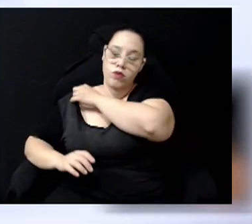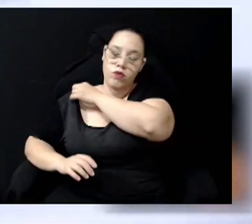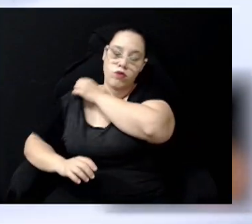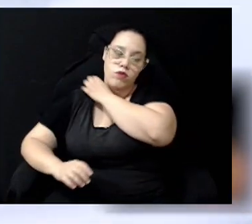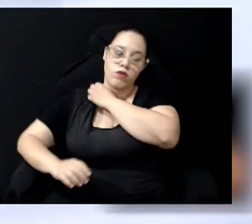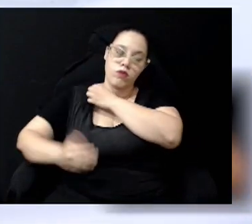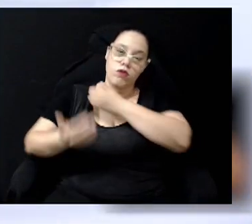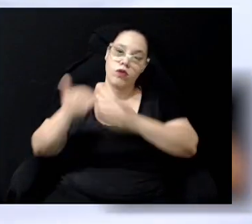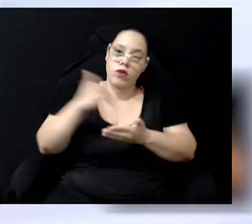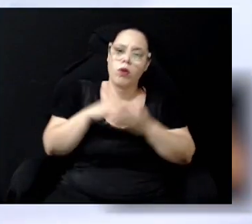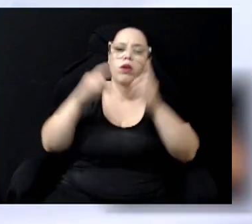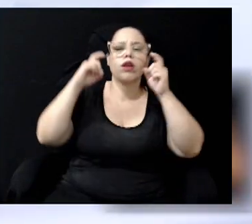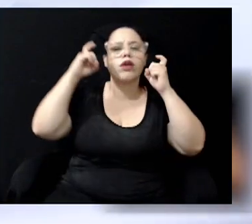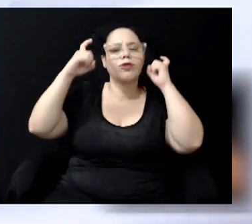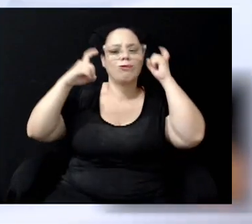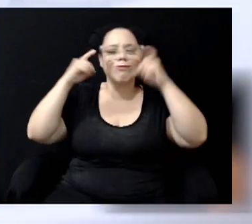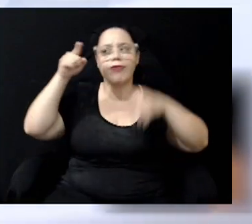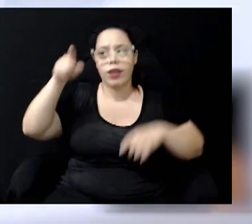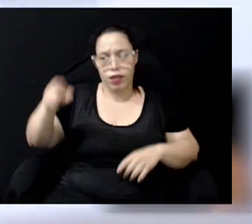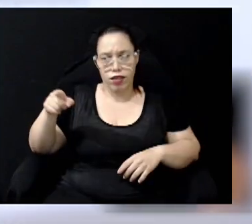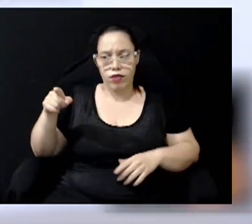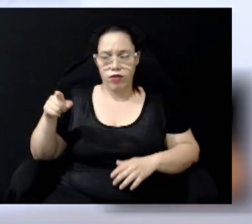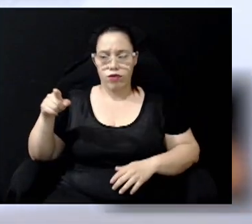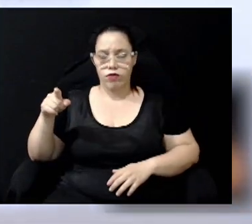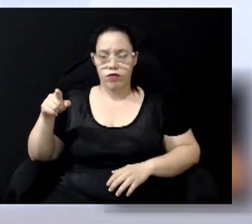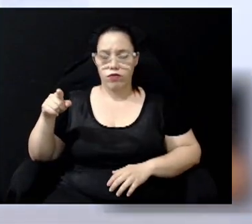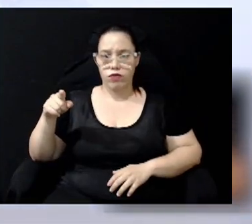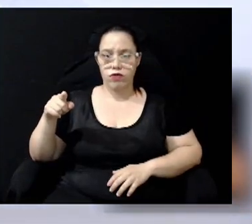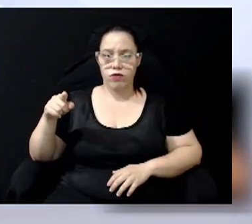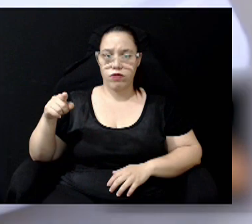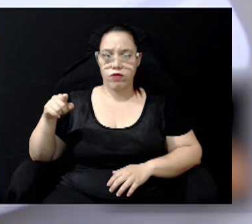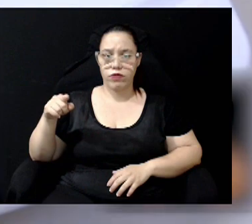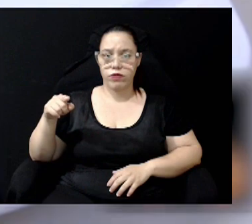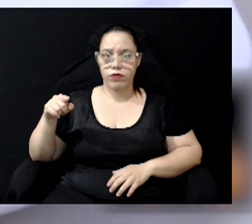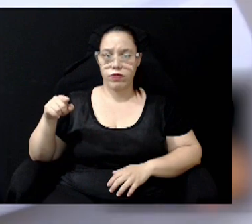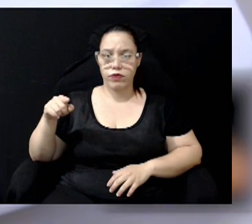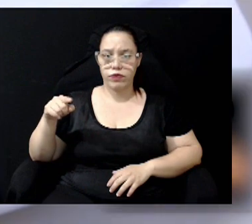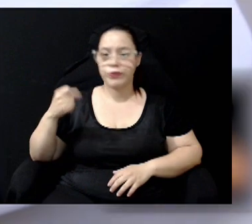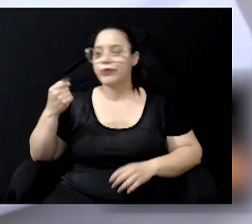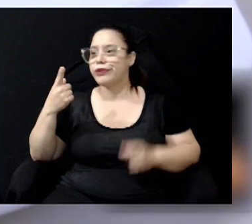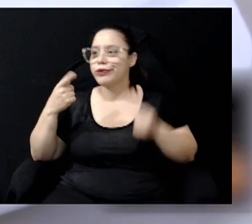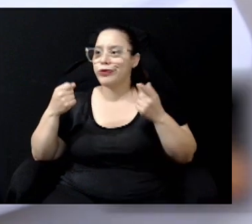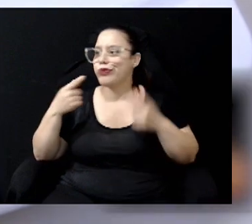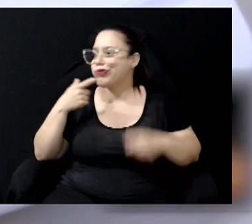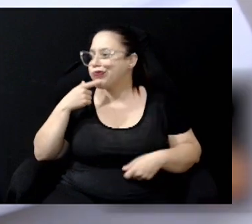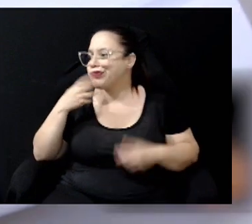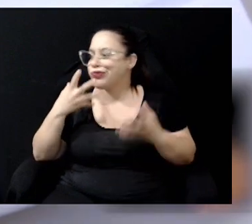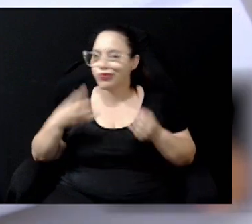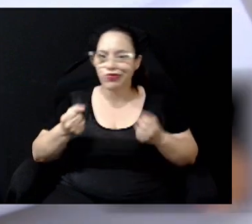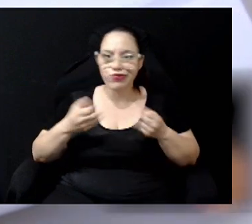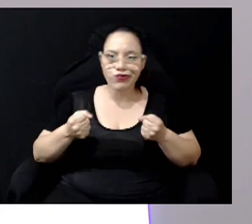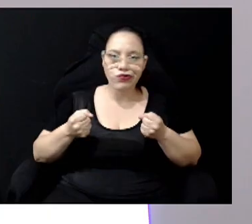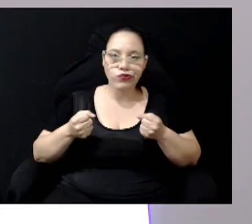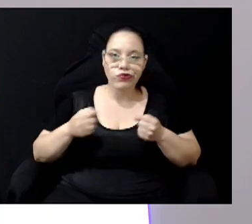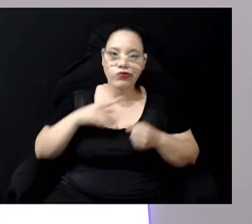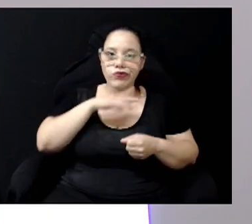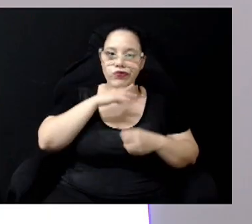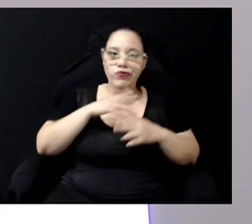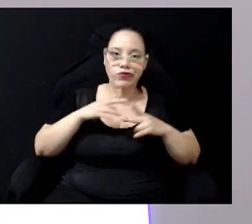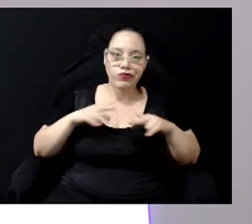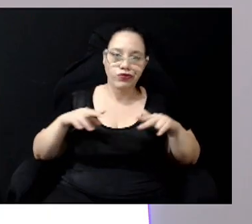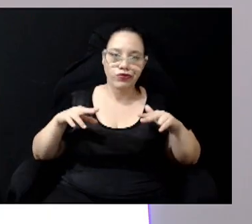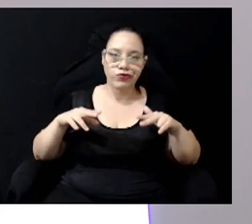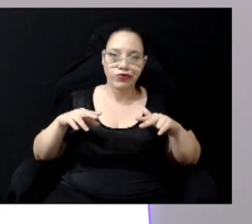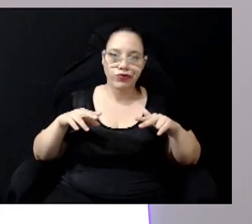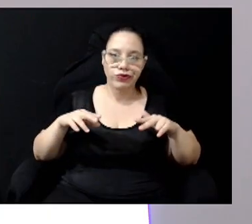preocupação mesmo para ele. Geralmente, as questões que eu mais recebo são animais que estão passando por problemas de saúde que